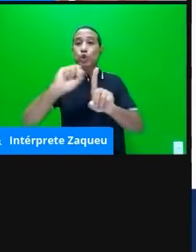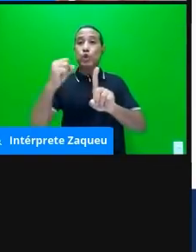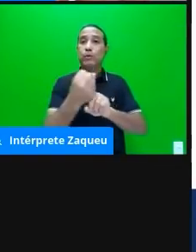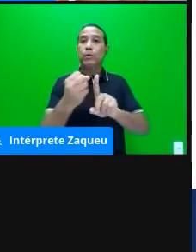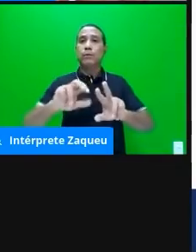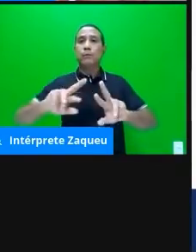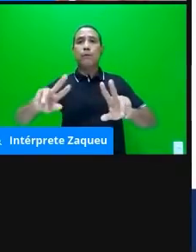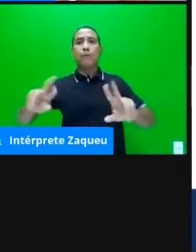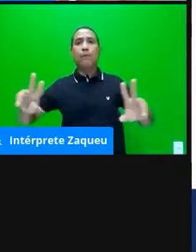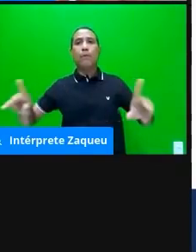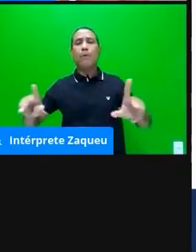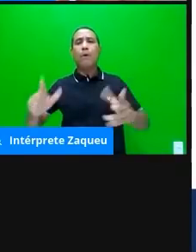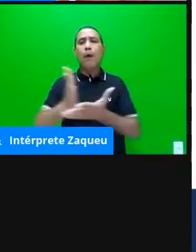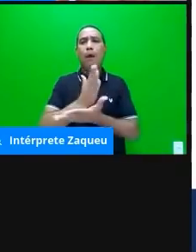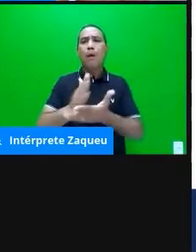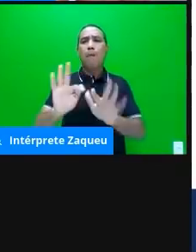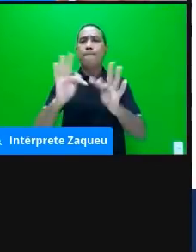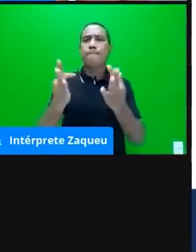famílias brasileiras enfrentam.